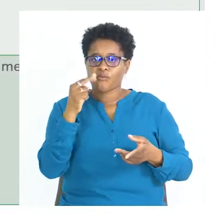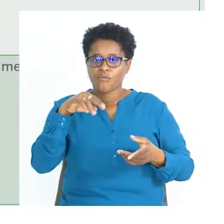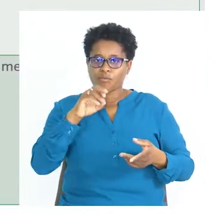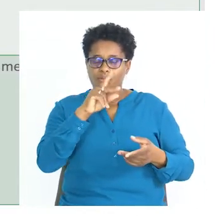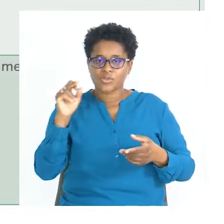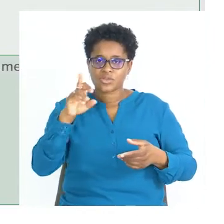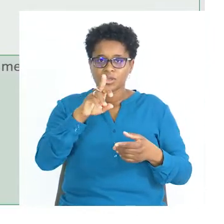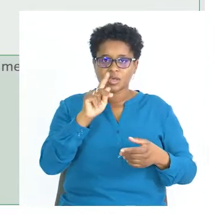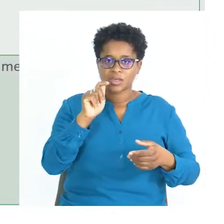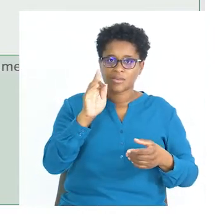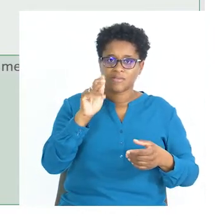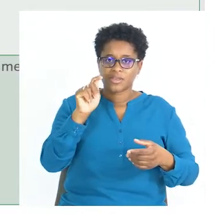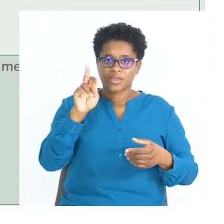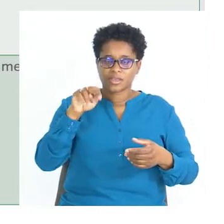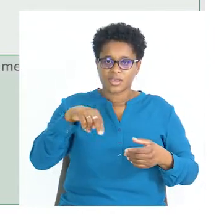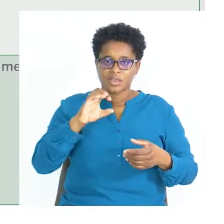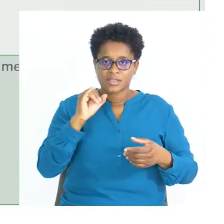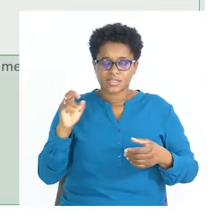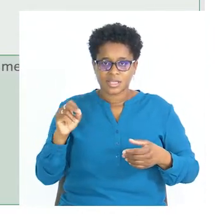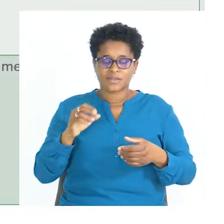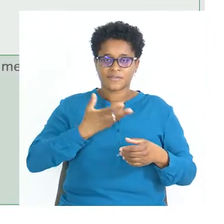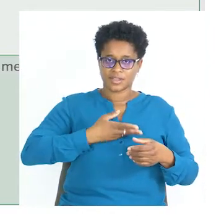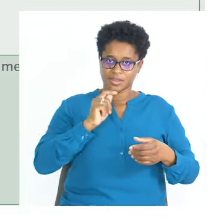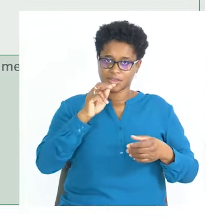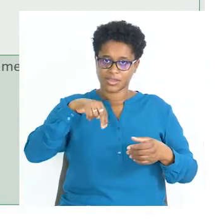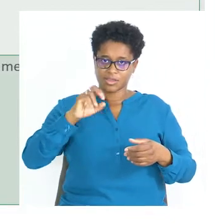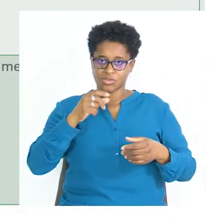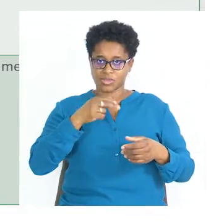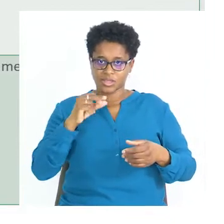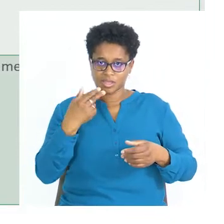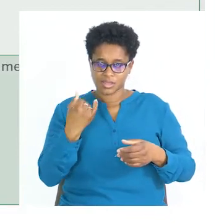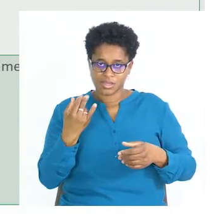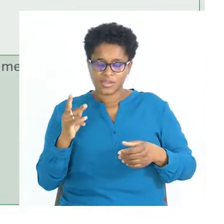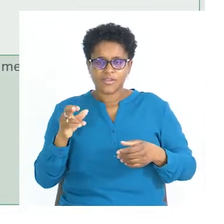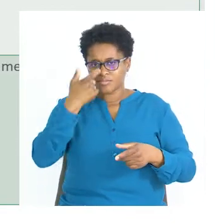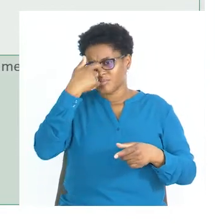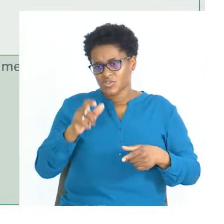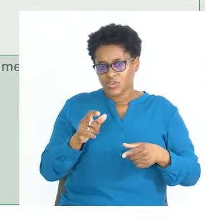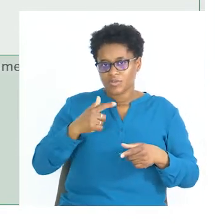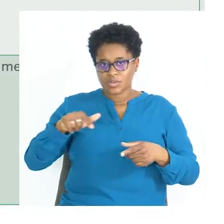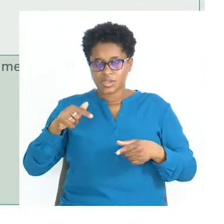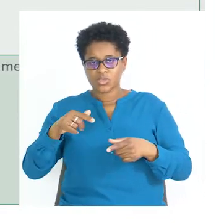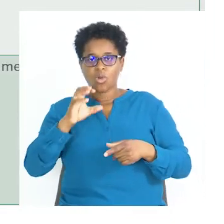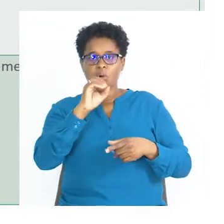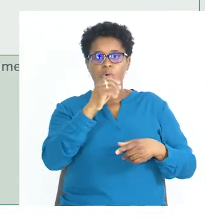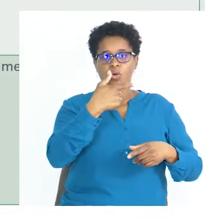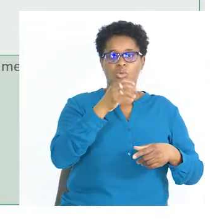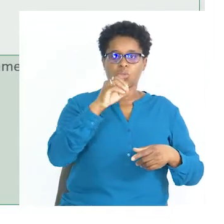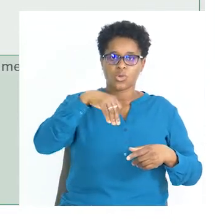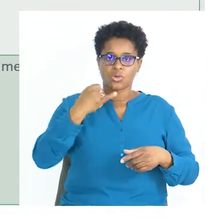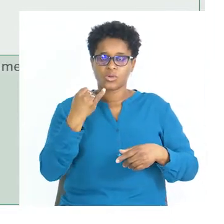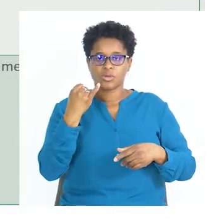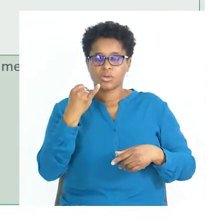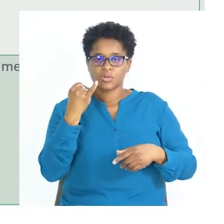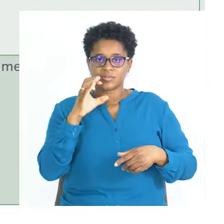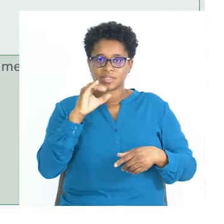função referencial ou denotativa. O paciente foi submetido à autópsia, à informação. E, ao lado,